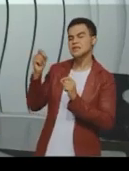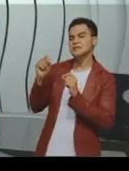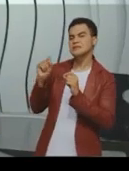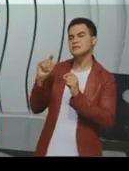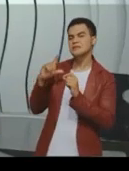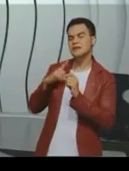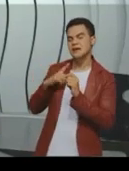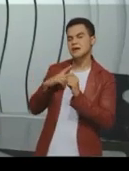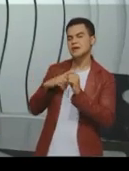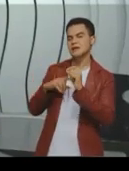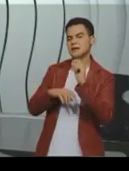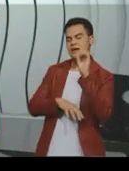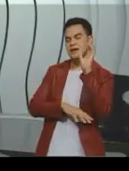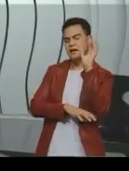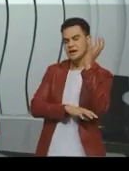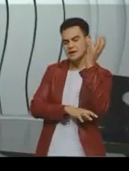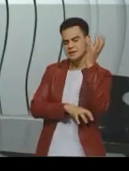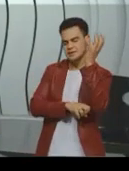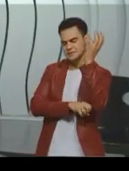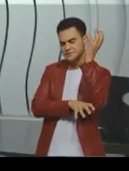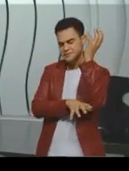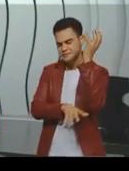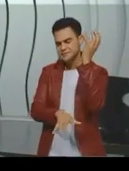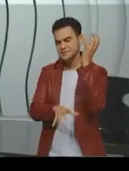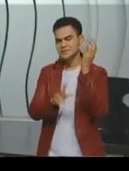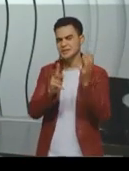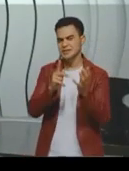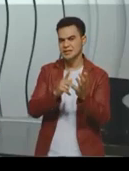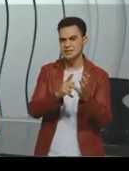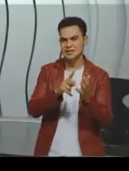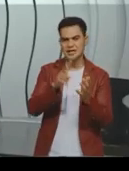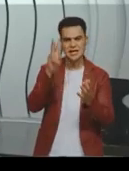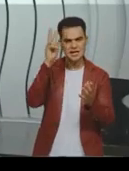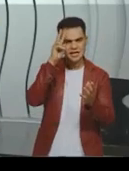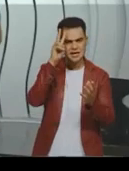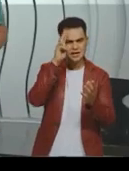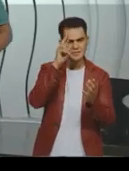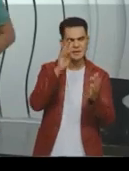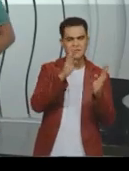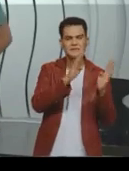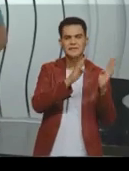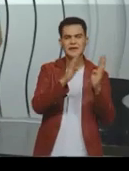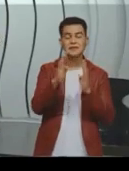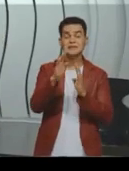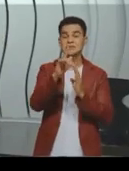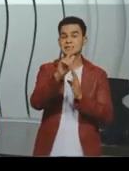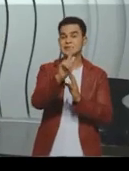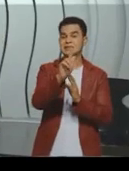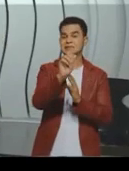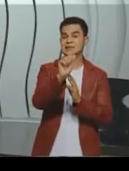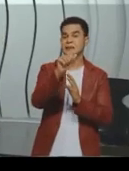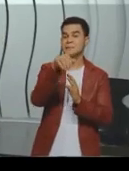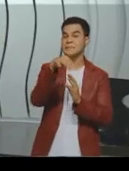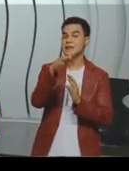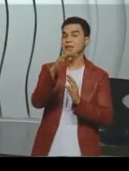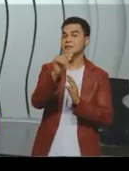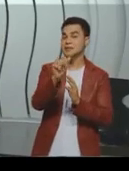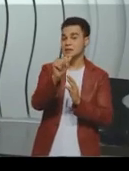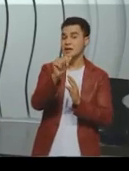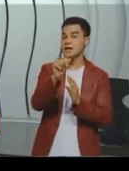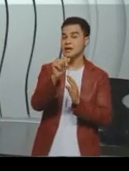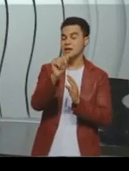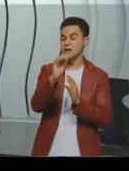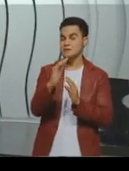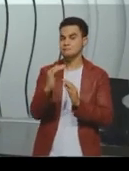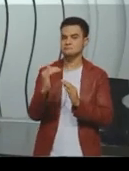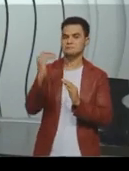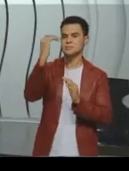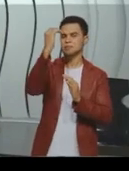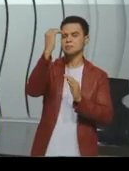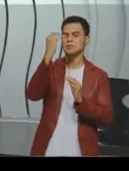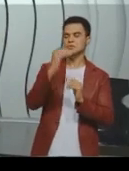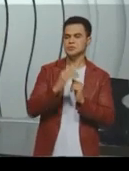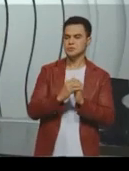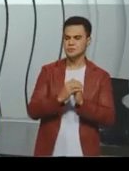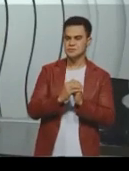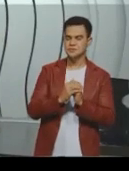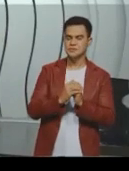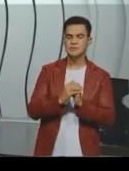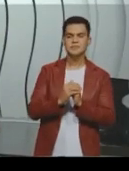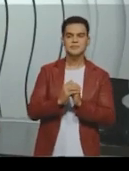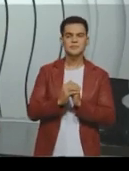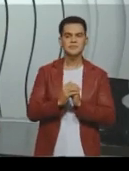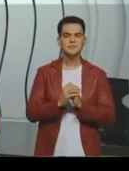verdadeiro. Lembram a fase gametófito, ela vai ser dominante. Então eu vou ter lá, em relação aos